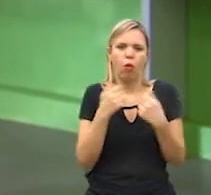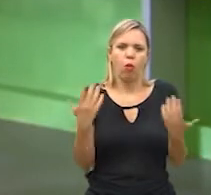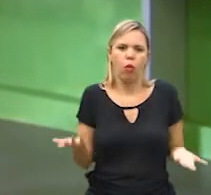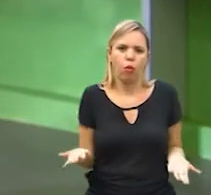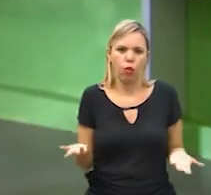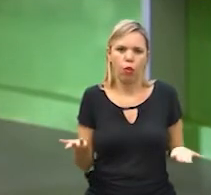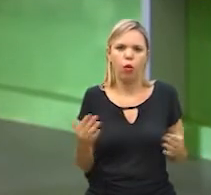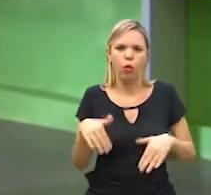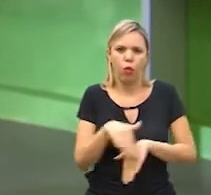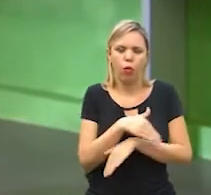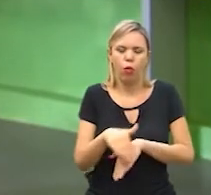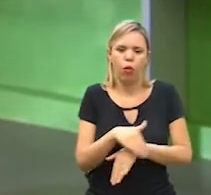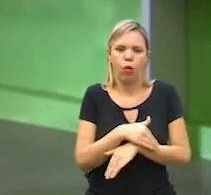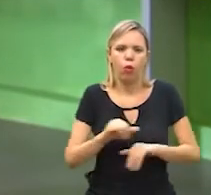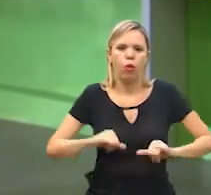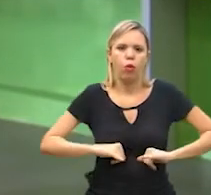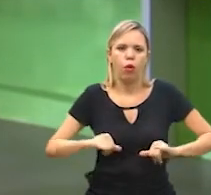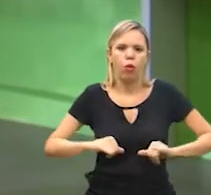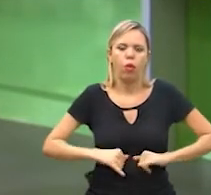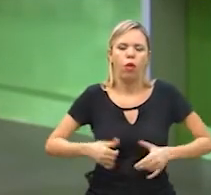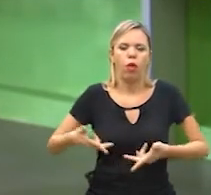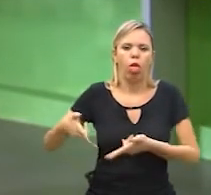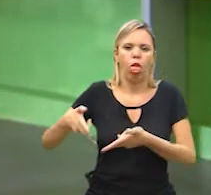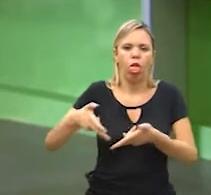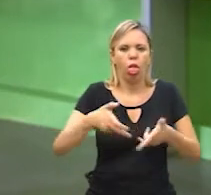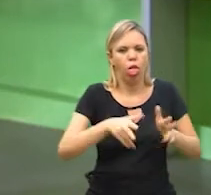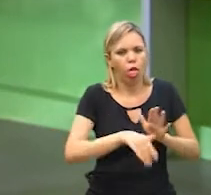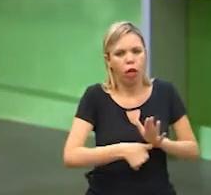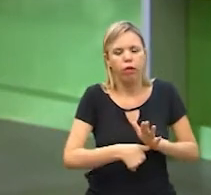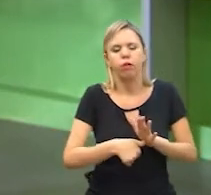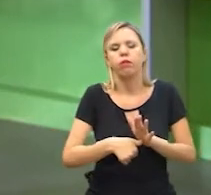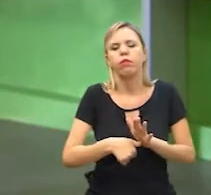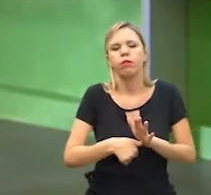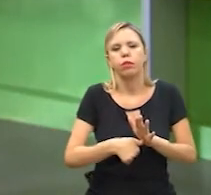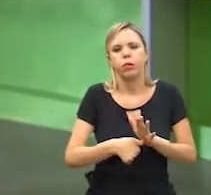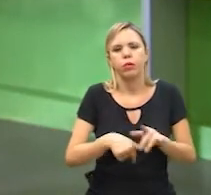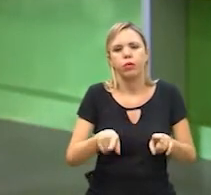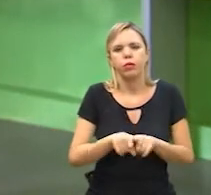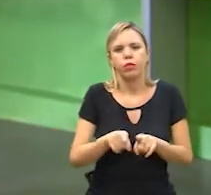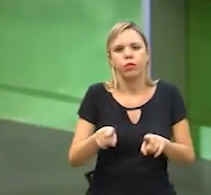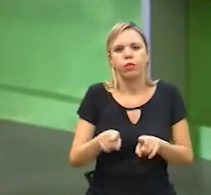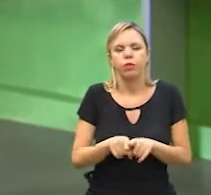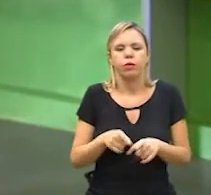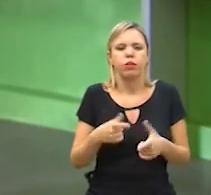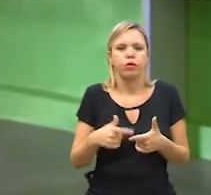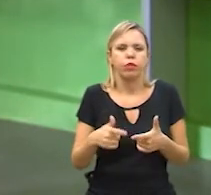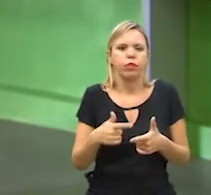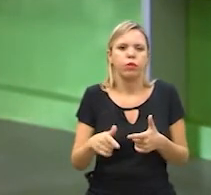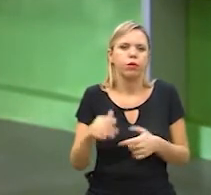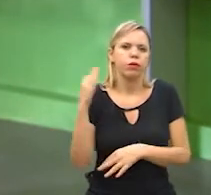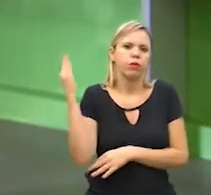uma roupa. Então, na rua, eles sofrem assaltos, as próprias intempéries da